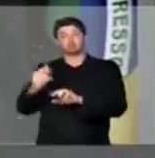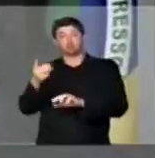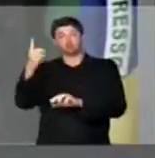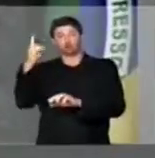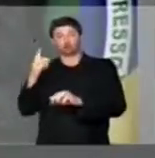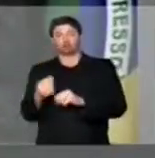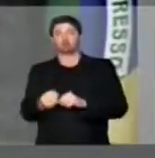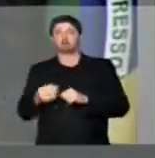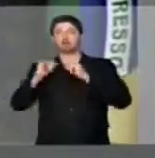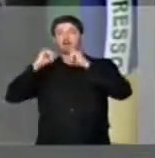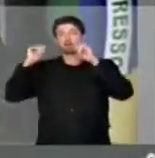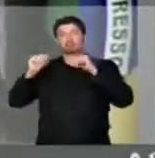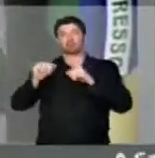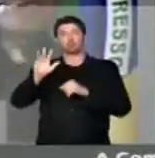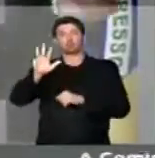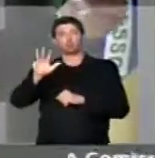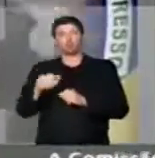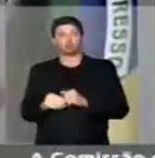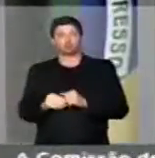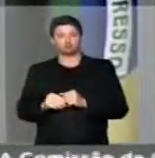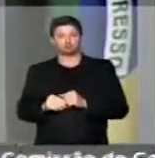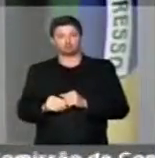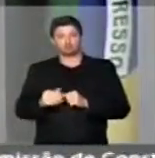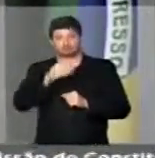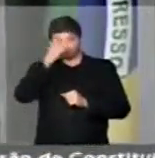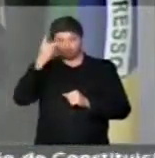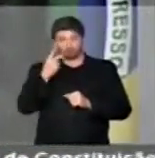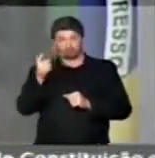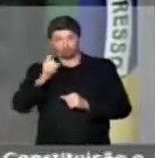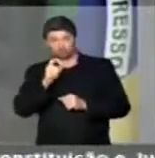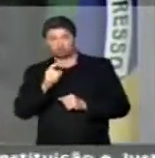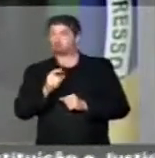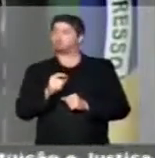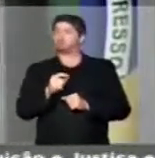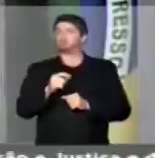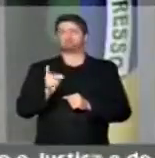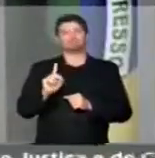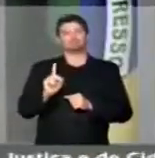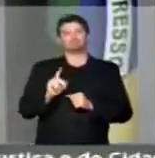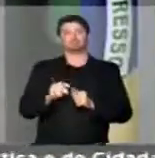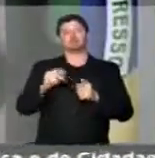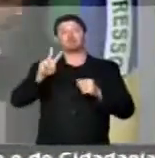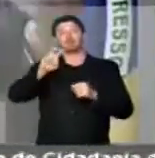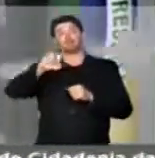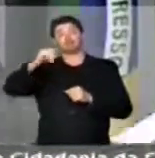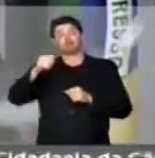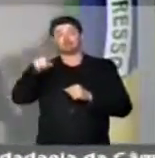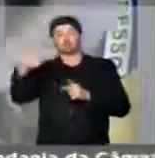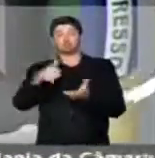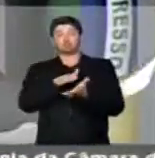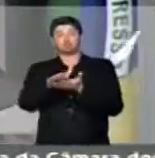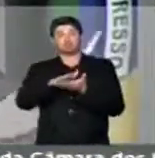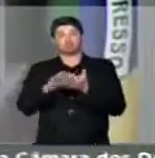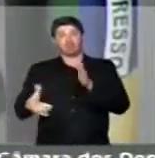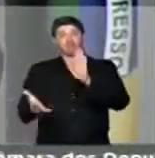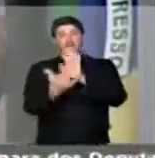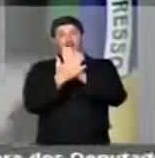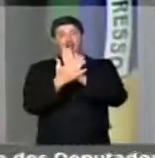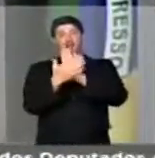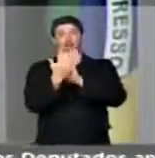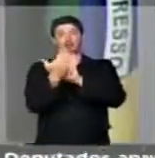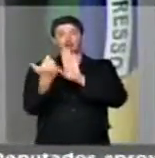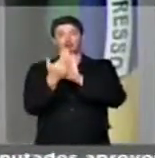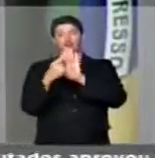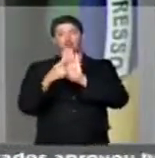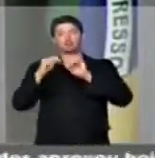dólares para a campanha do Lula. E não houve nenhum desmentido. Depois até a Veja fez uma matéria de capa e que aí